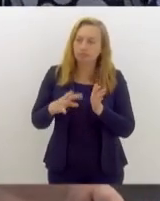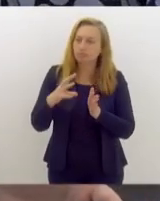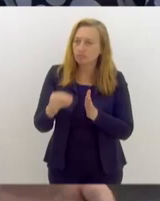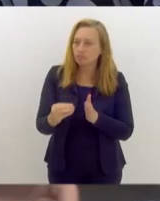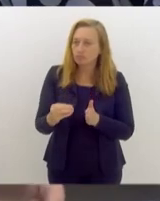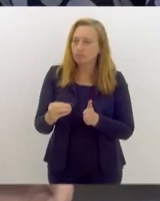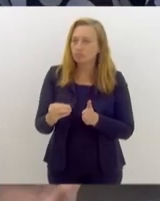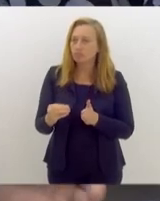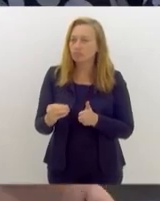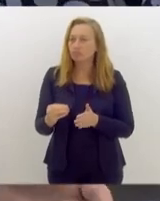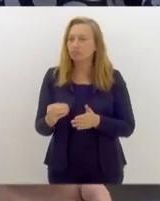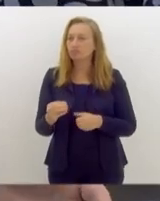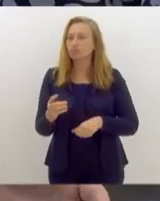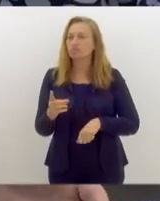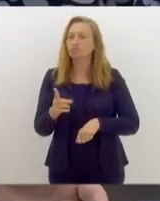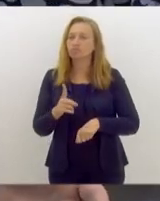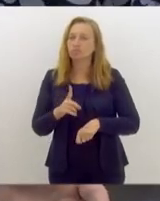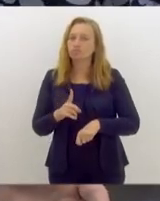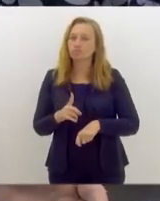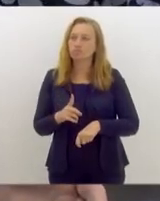ensino, quando a gente ainda tem